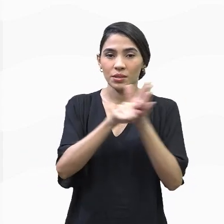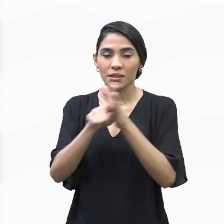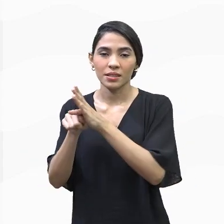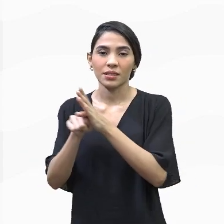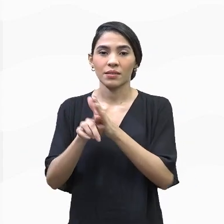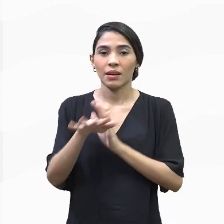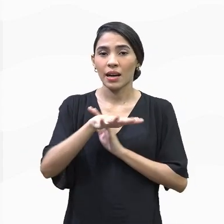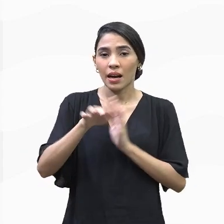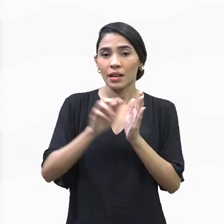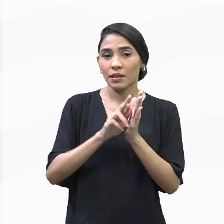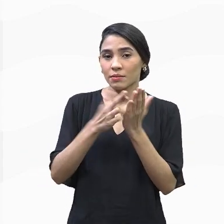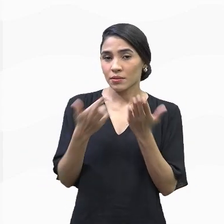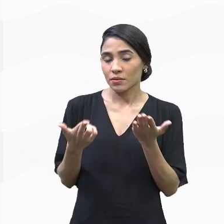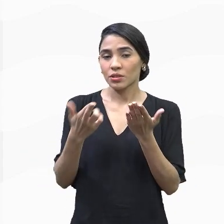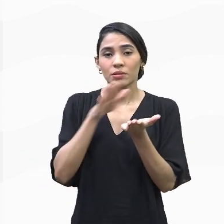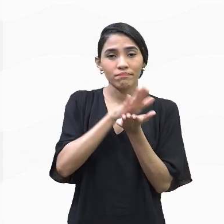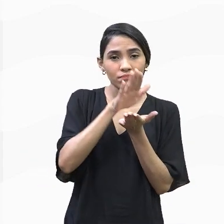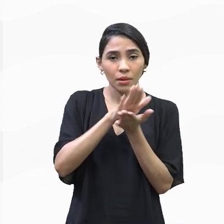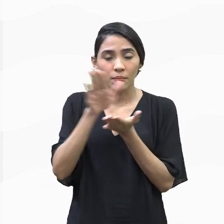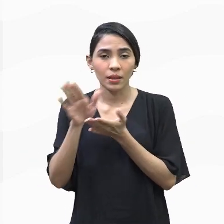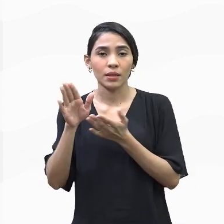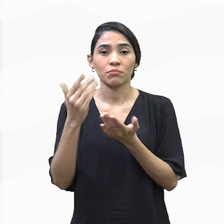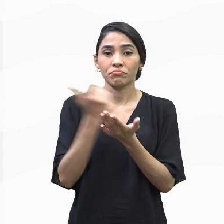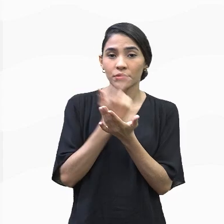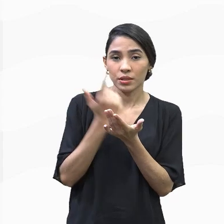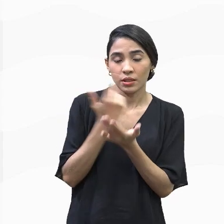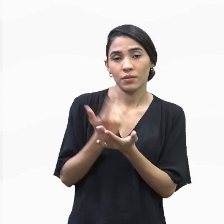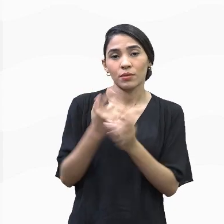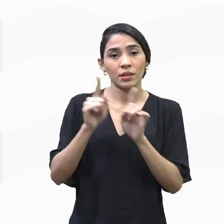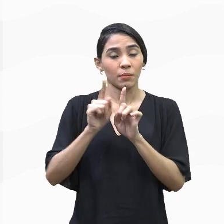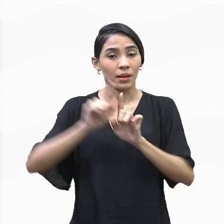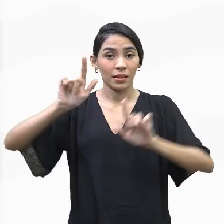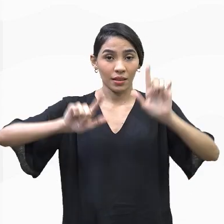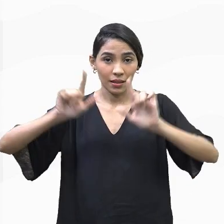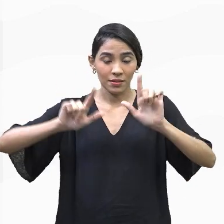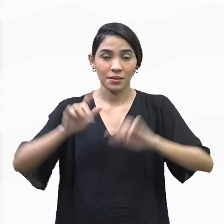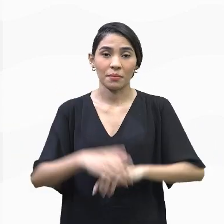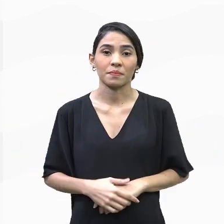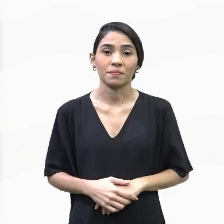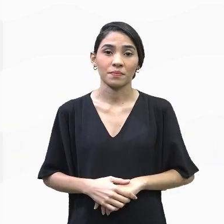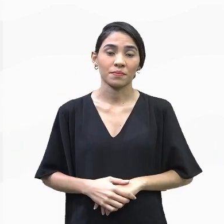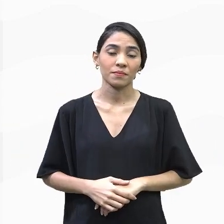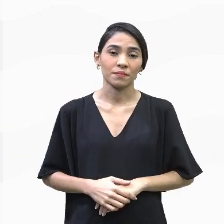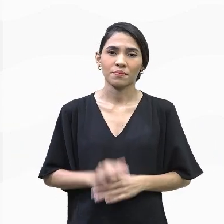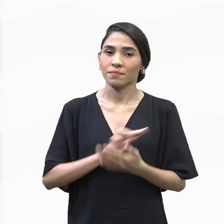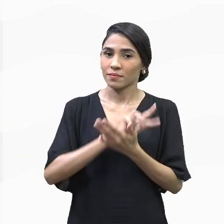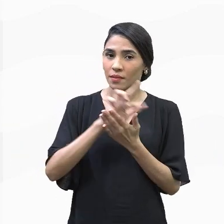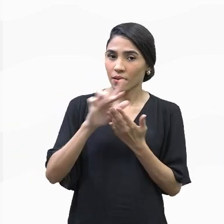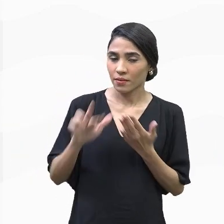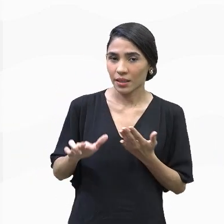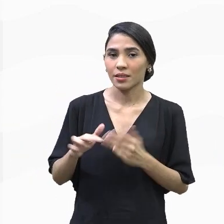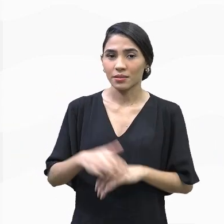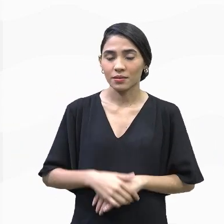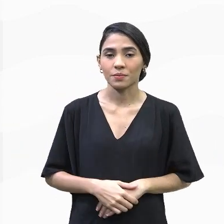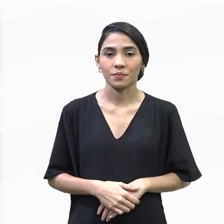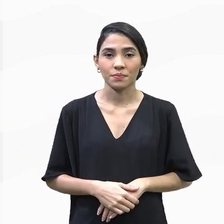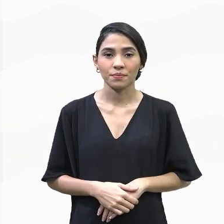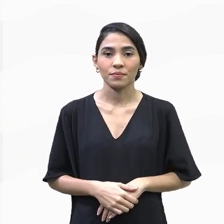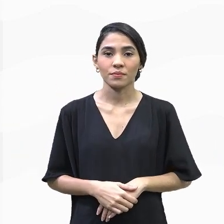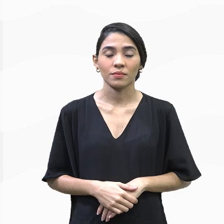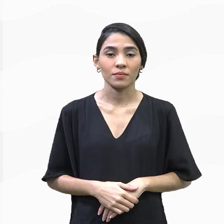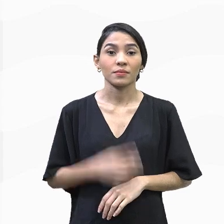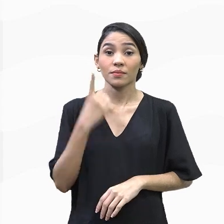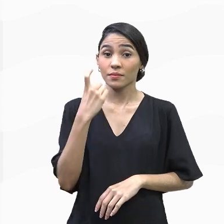jornais, revistas, panfletos, livros e televisão, né? E tantas outras coisas.